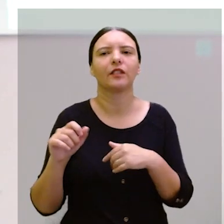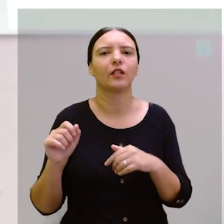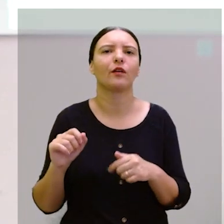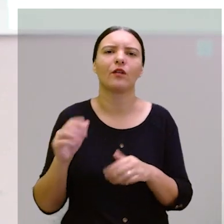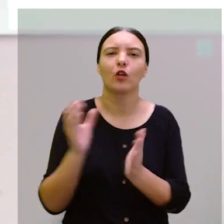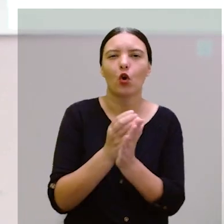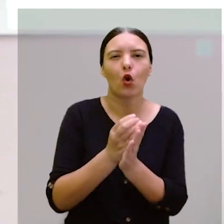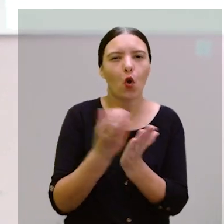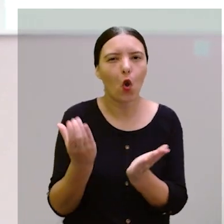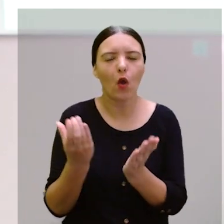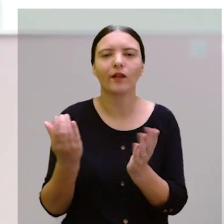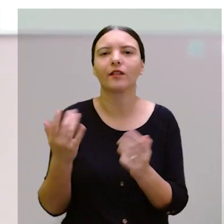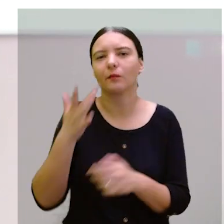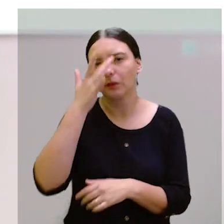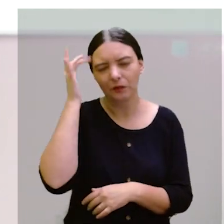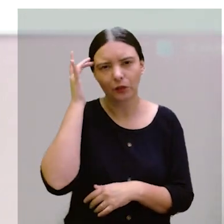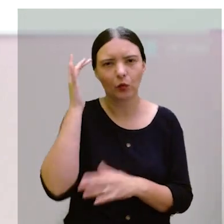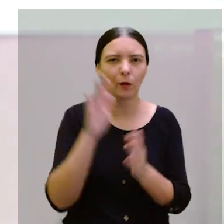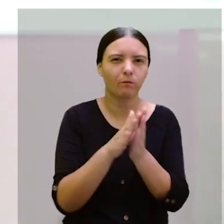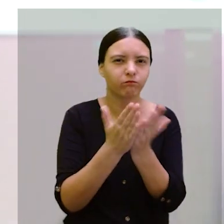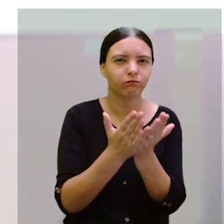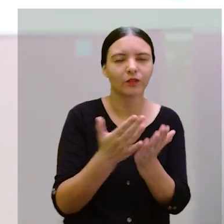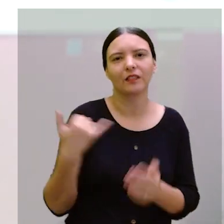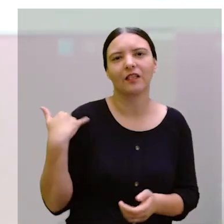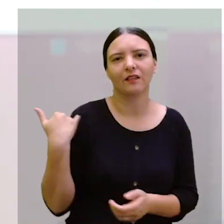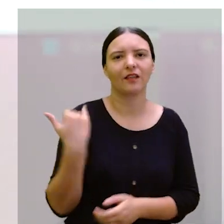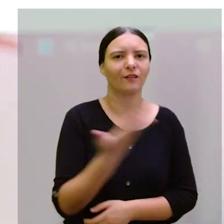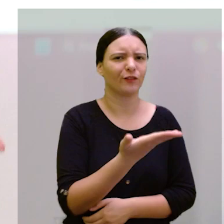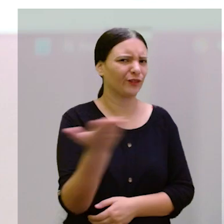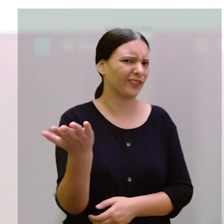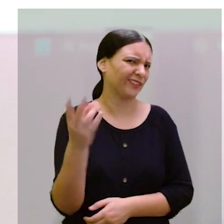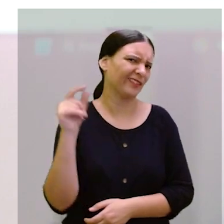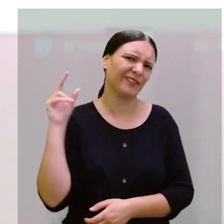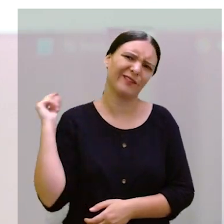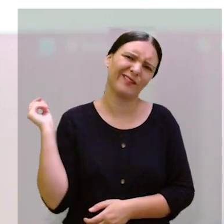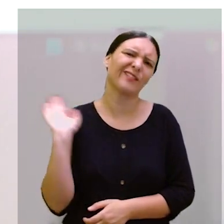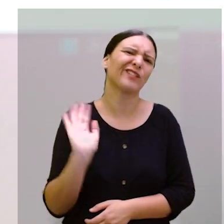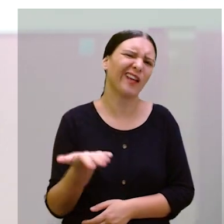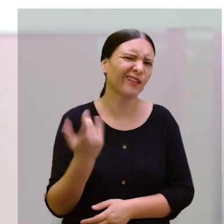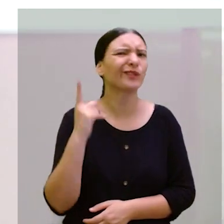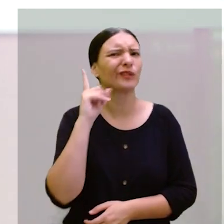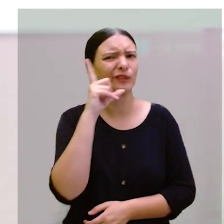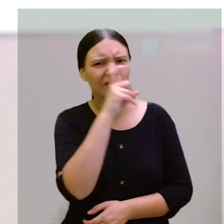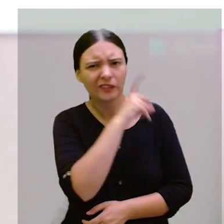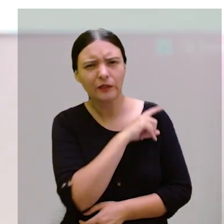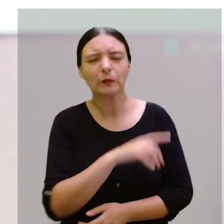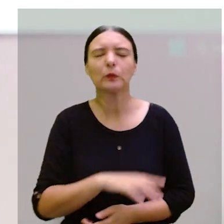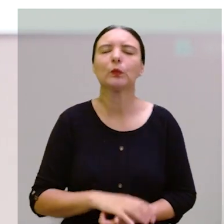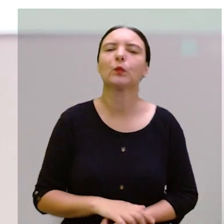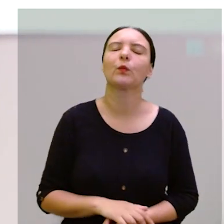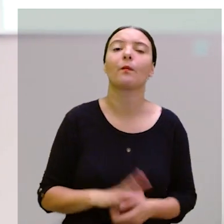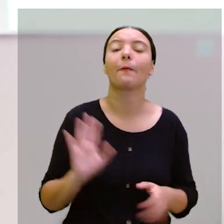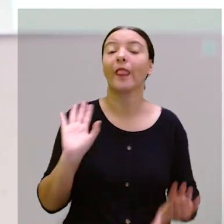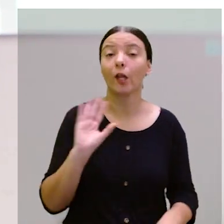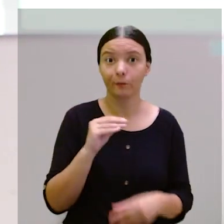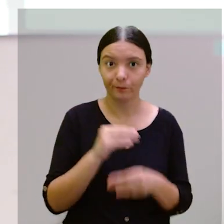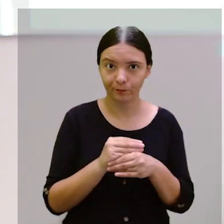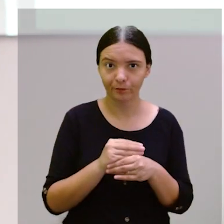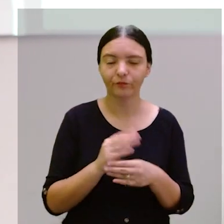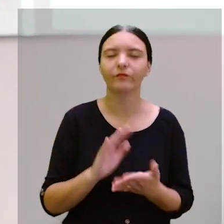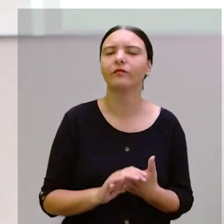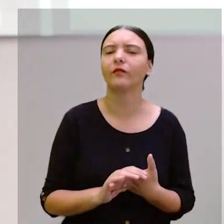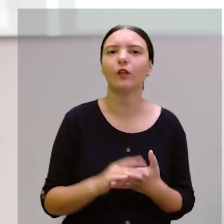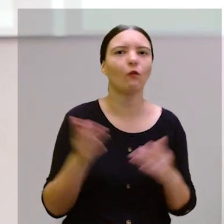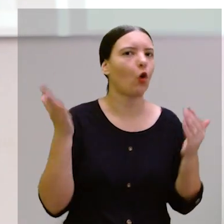reunir crônicas para o público da idade de vocês, naquela época já era desafiador. Resumo da ópera. A coleção